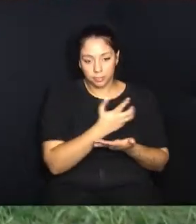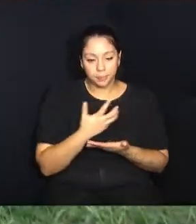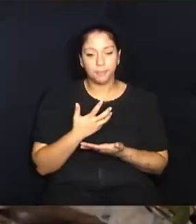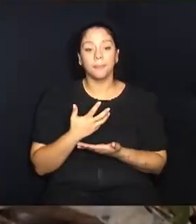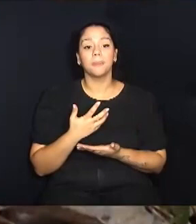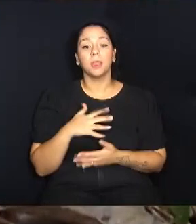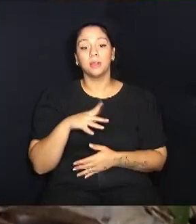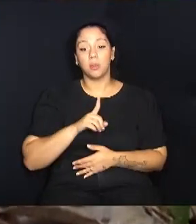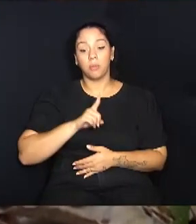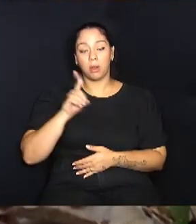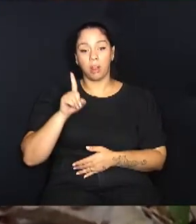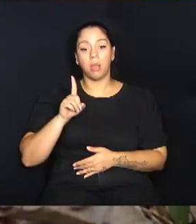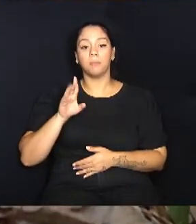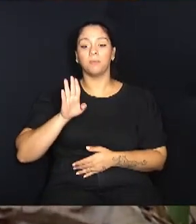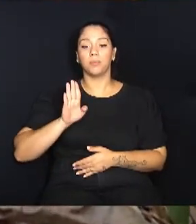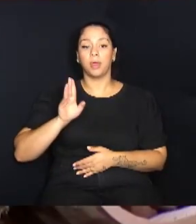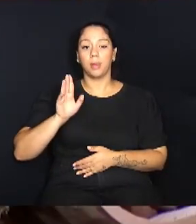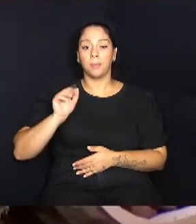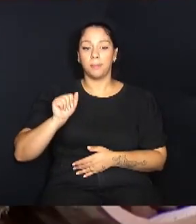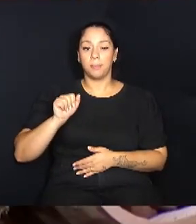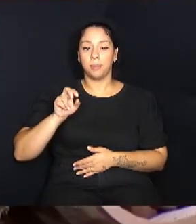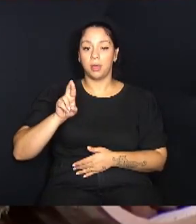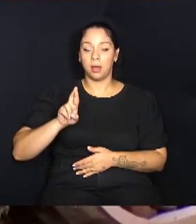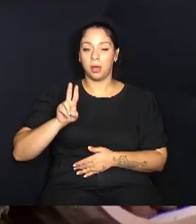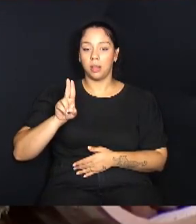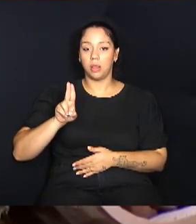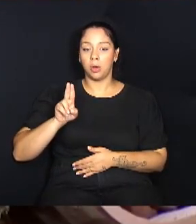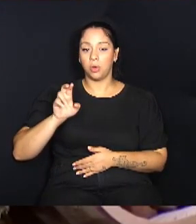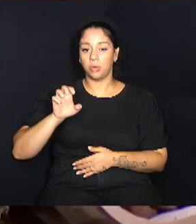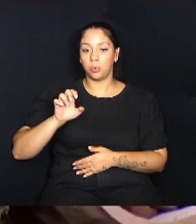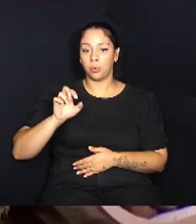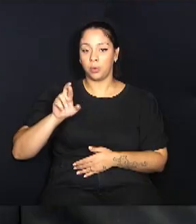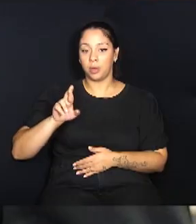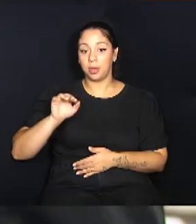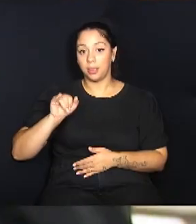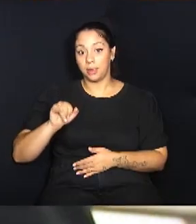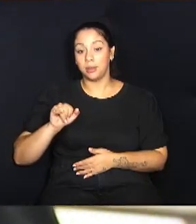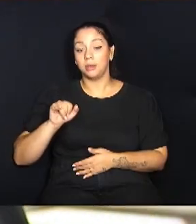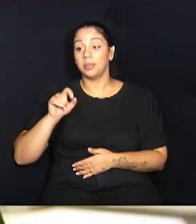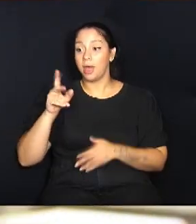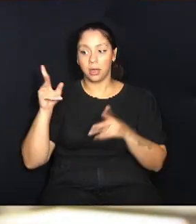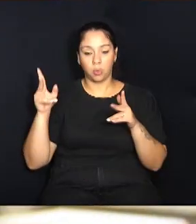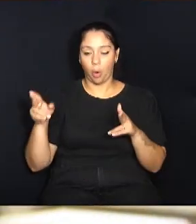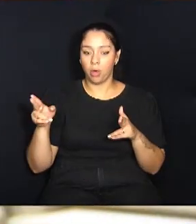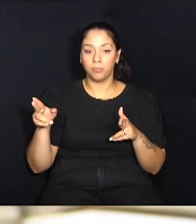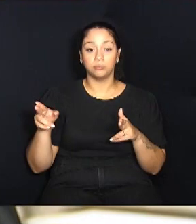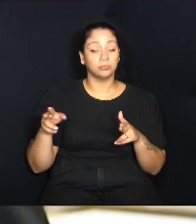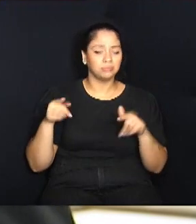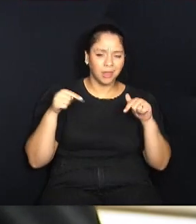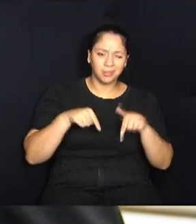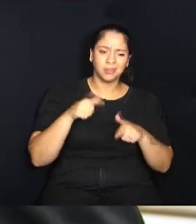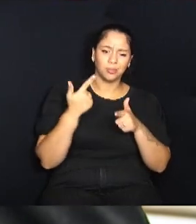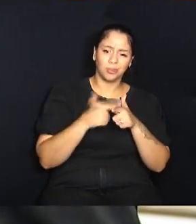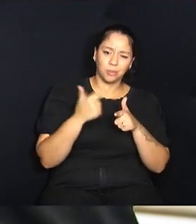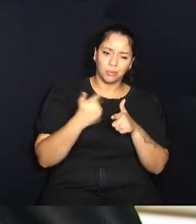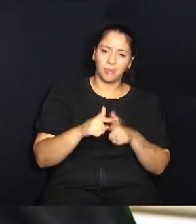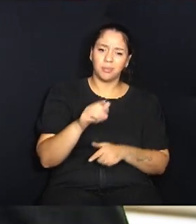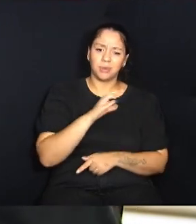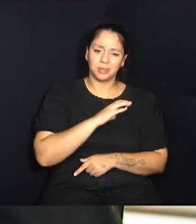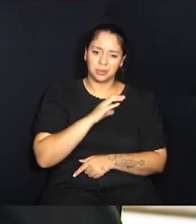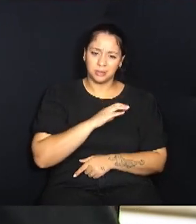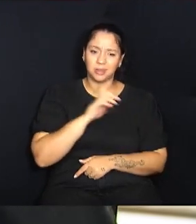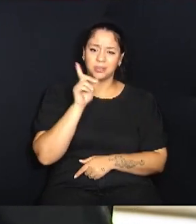um programa com o mesmo nome que inspirou a indicação do parlamentar. Nós temos um problema crônico na cidade de Campinas e que